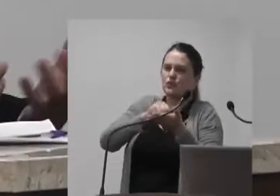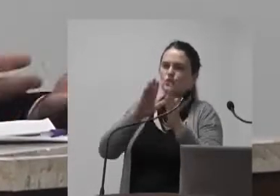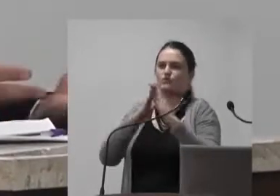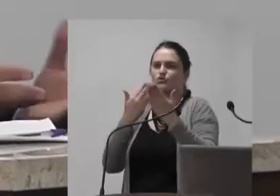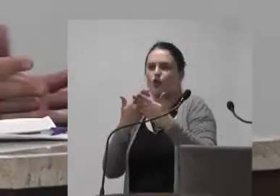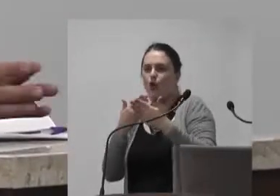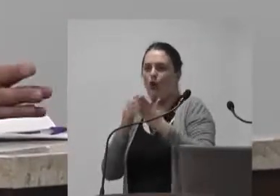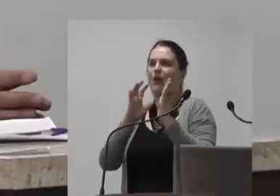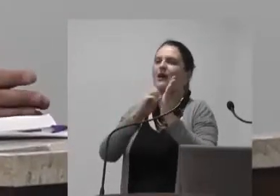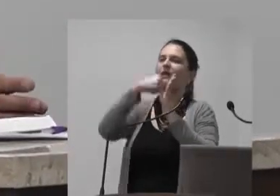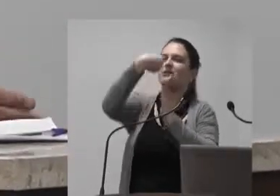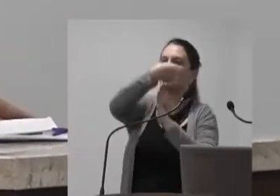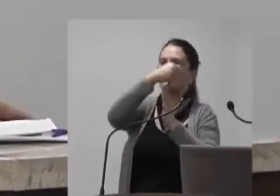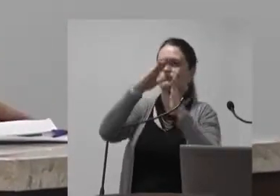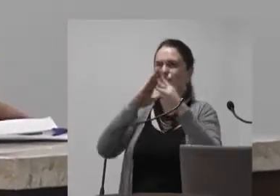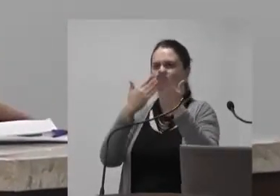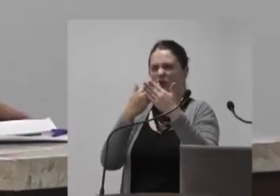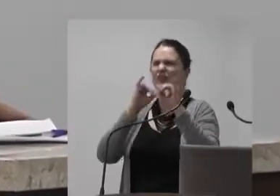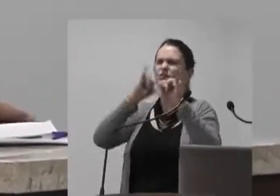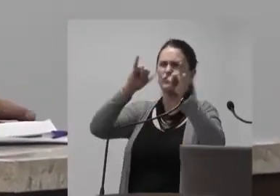escolares, calendário escolar,